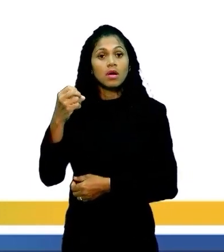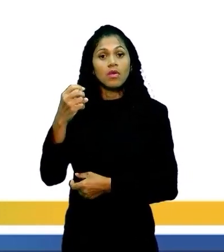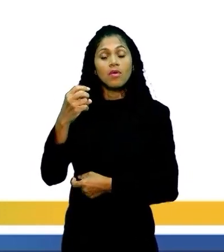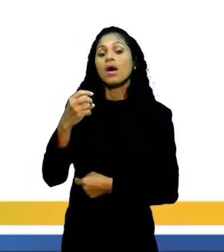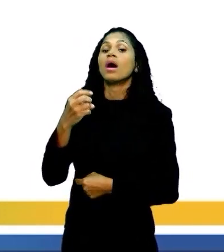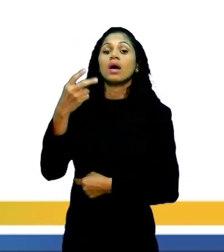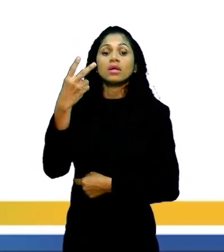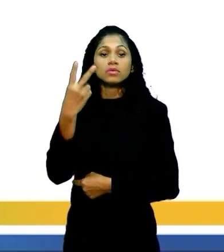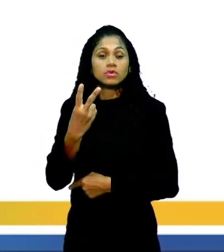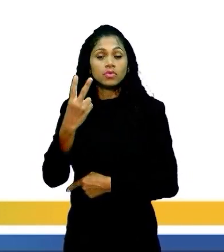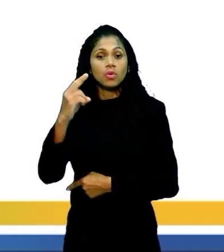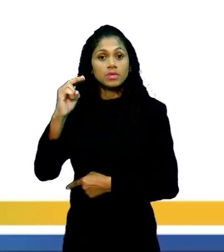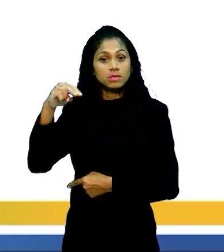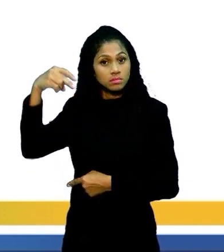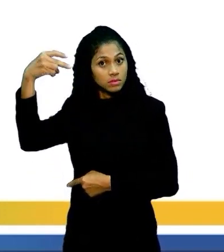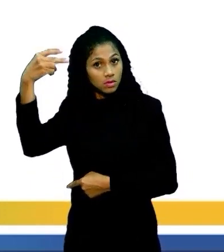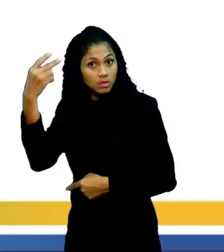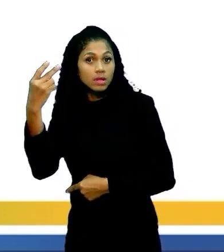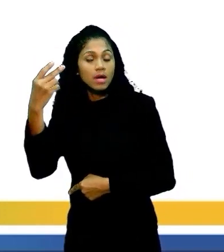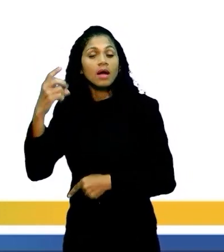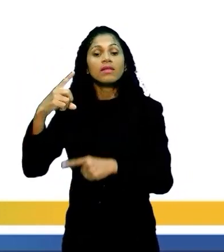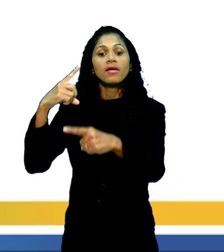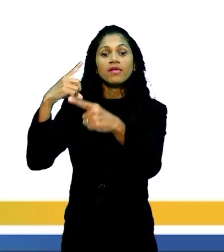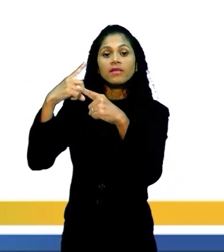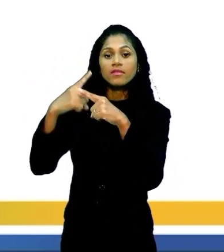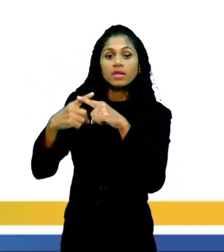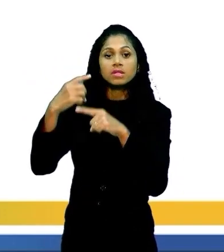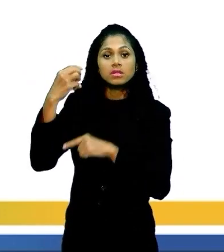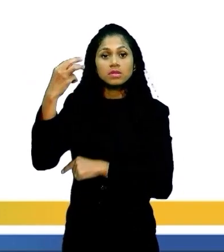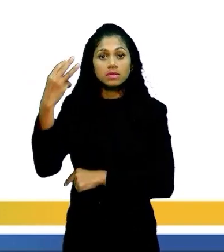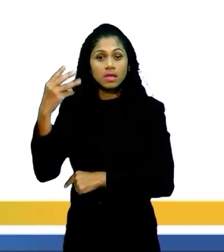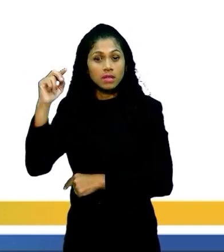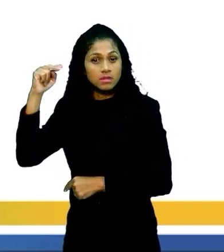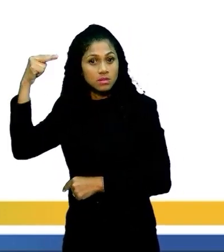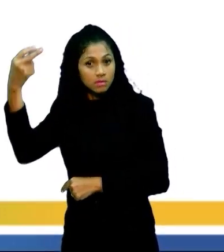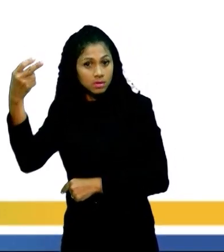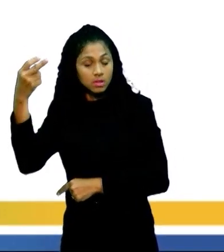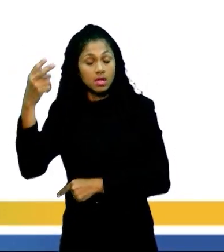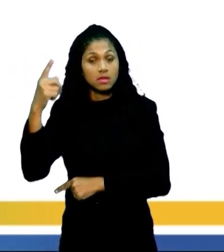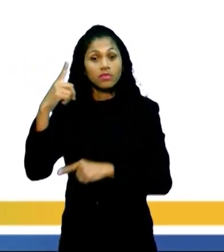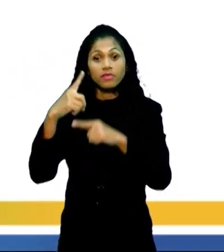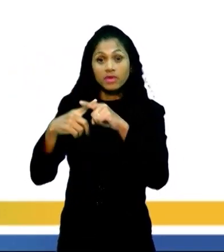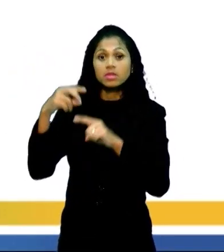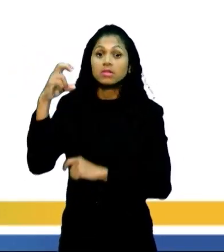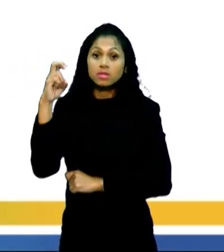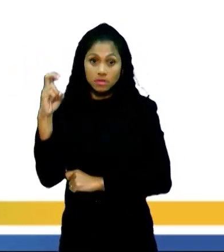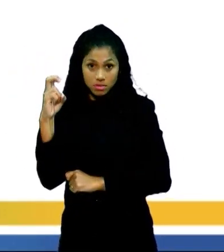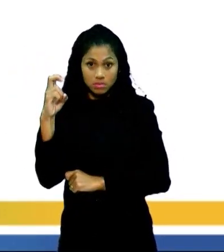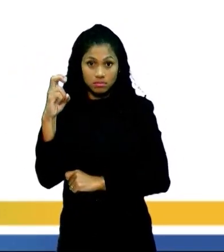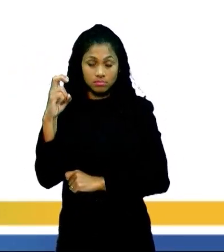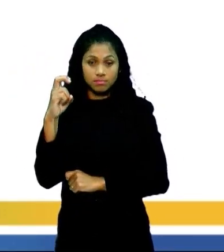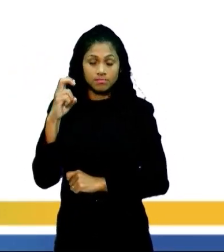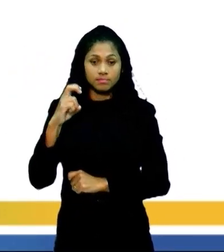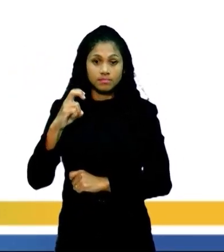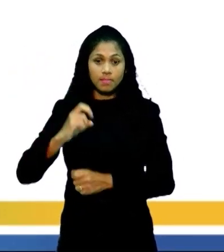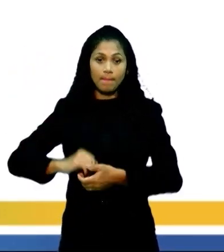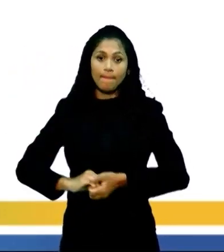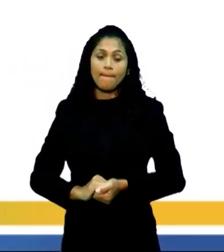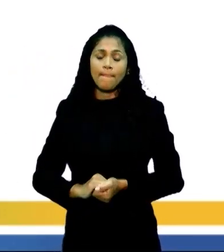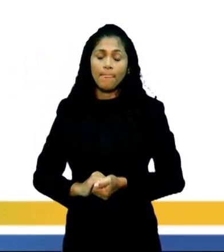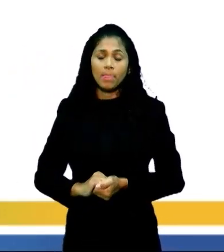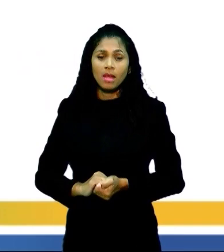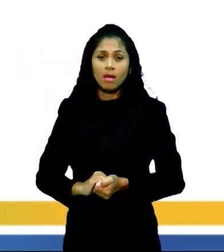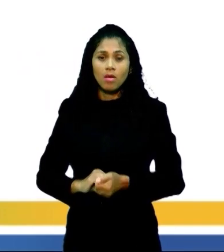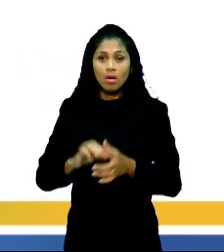2, 2 ao quadrado, 3 ao quadrado e 5. Ou seja, observe que toda numeração